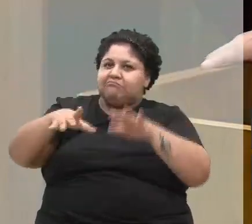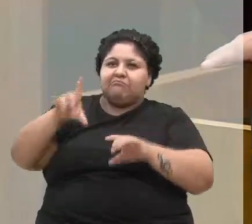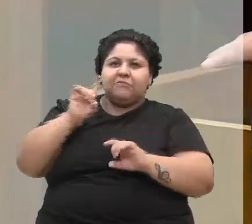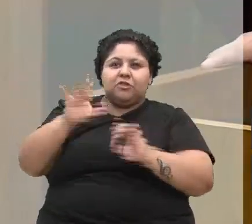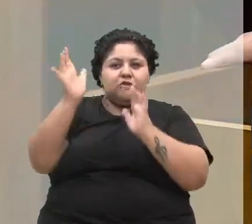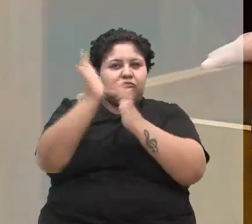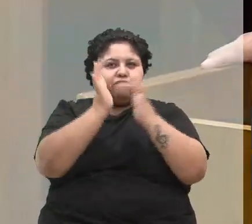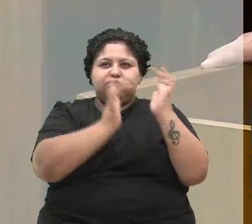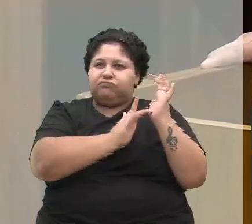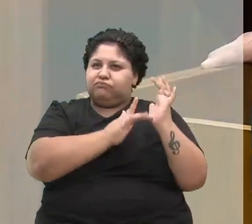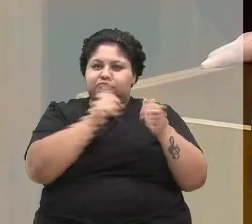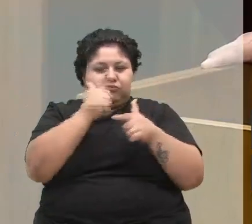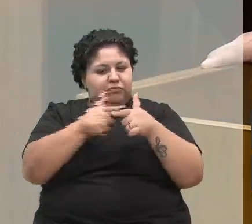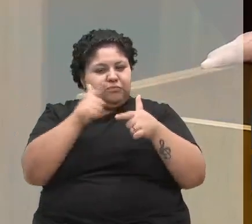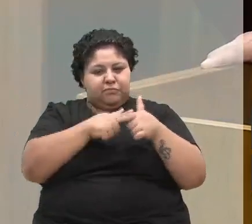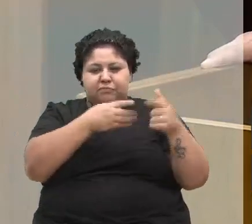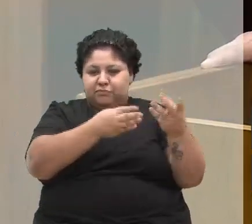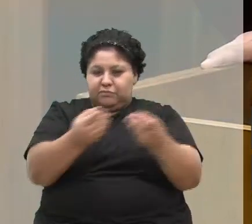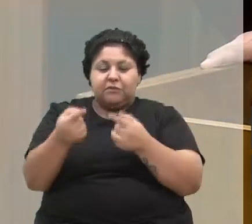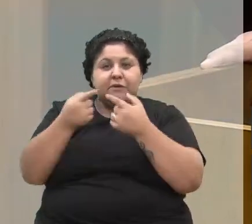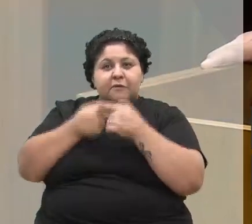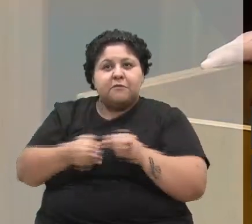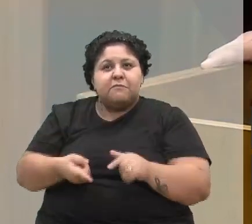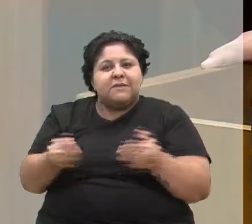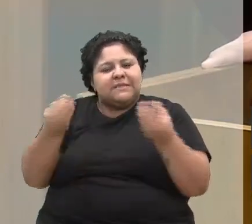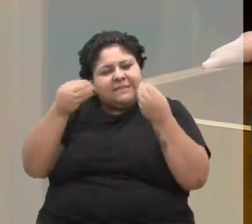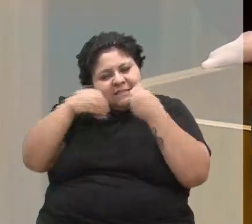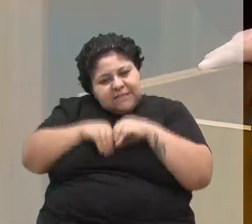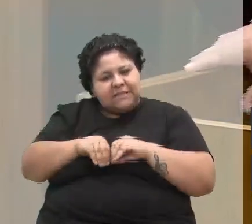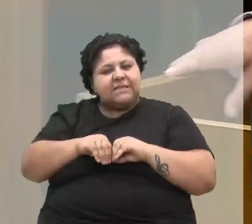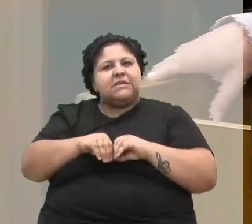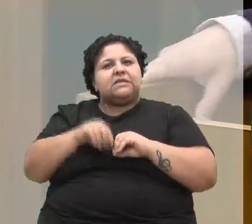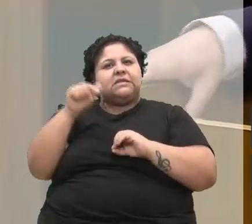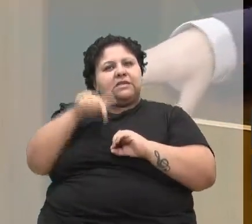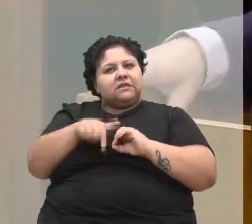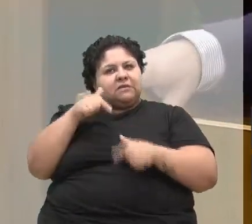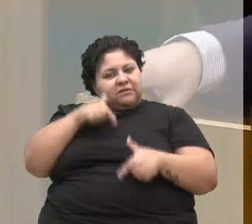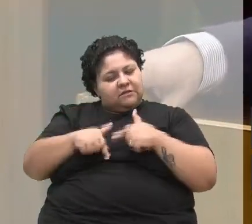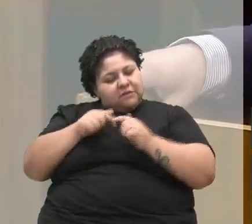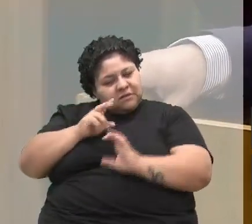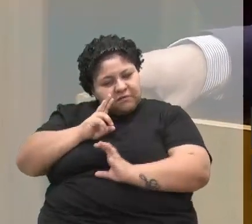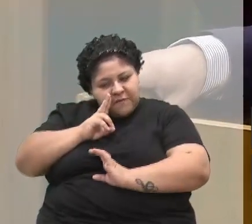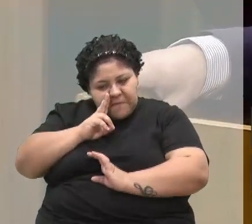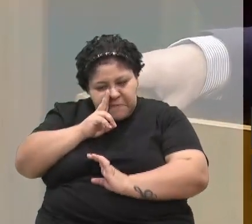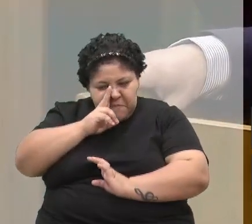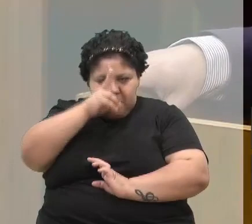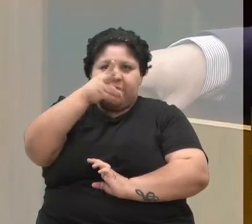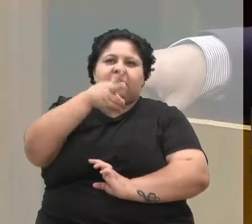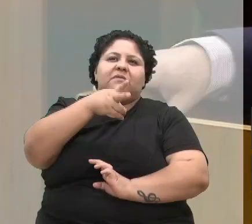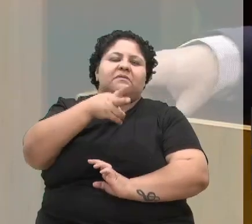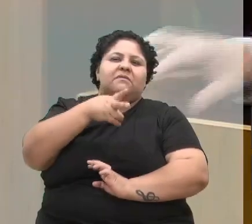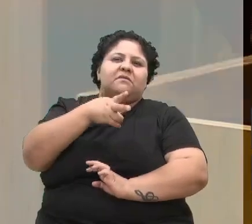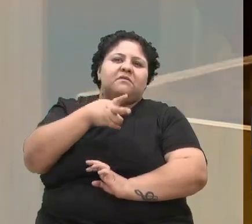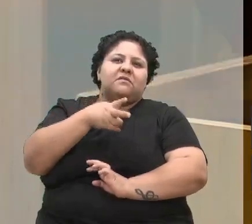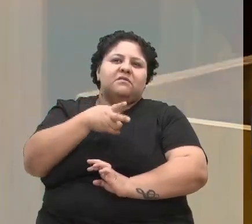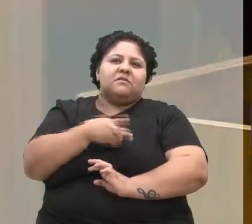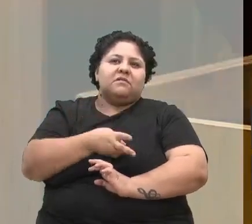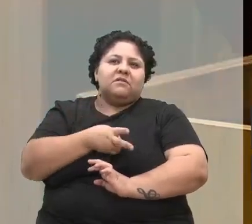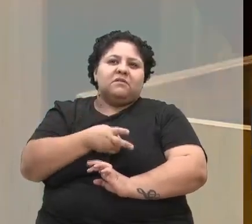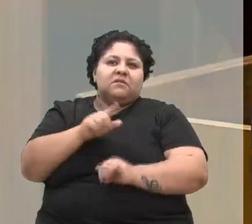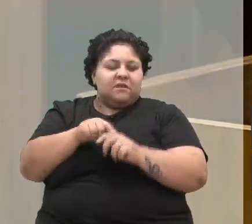porque os problemas são diversos. Mas dentro do possível, estaremos trabalhando forte para que, de fato, as